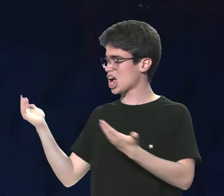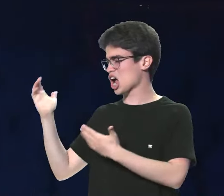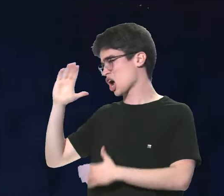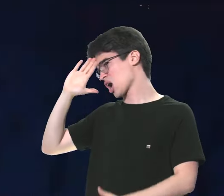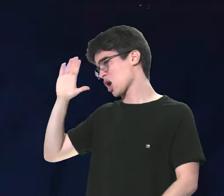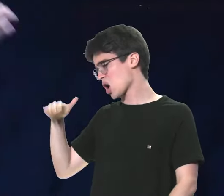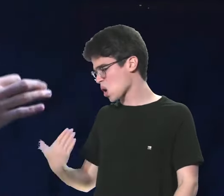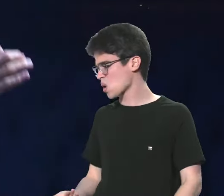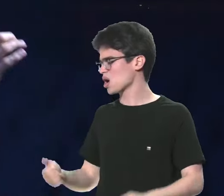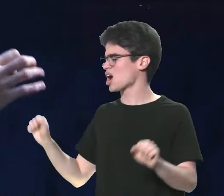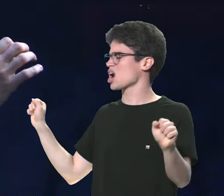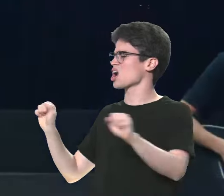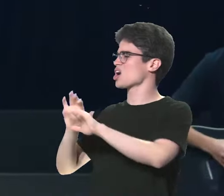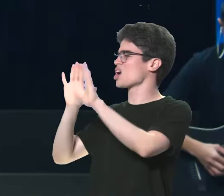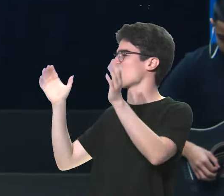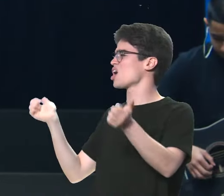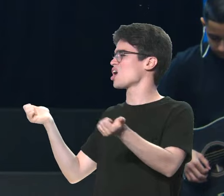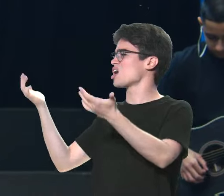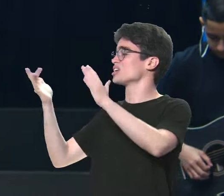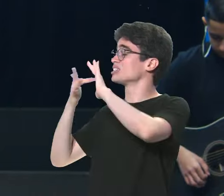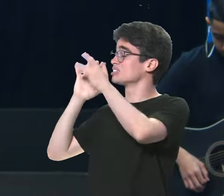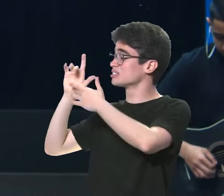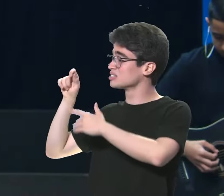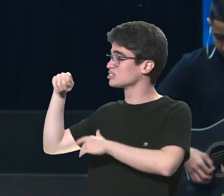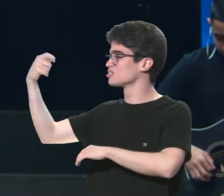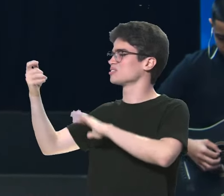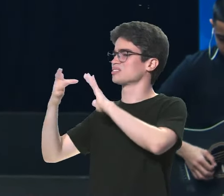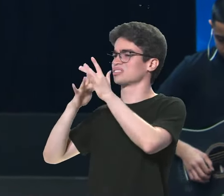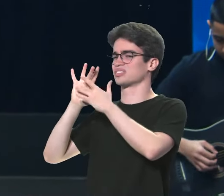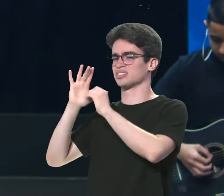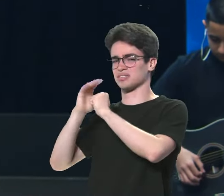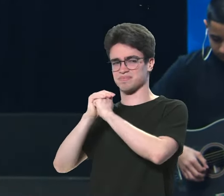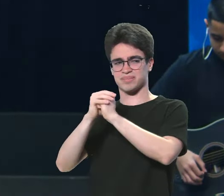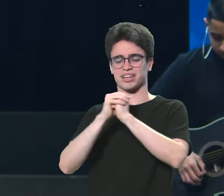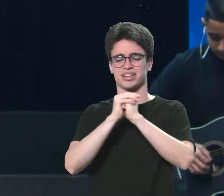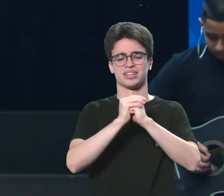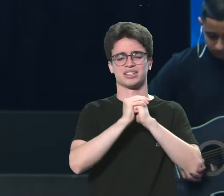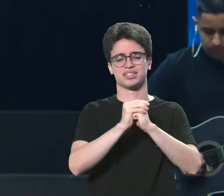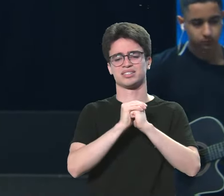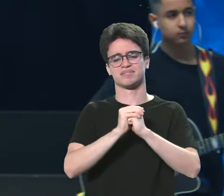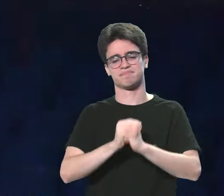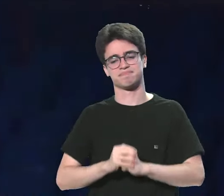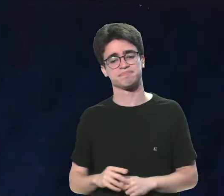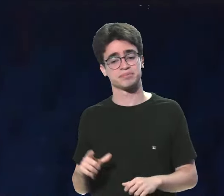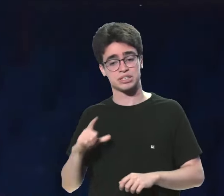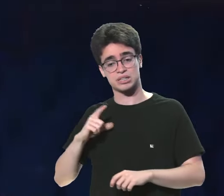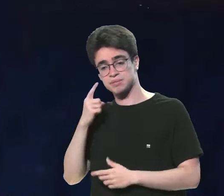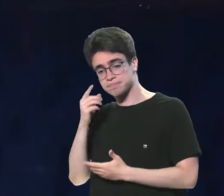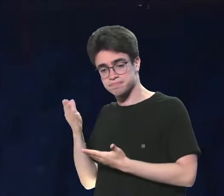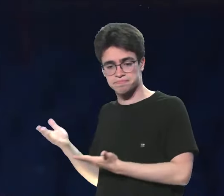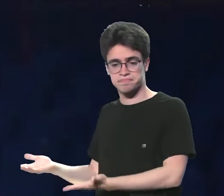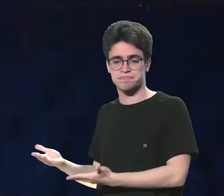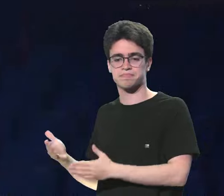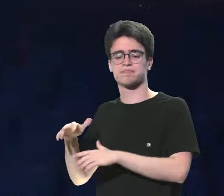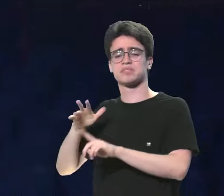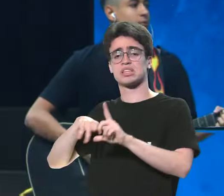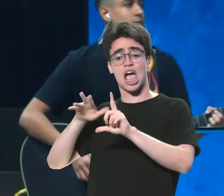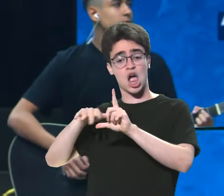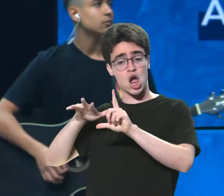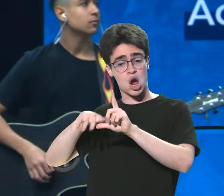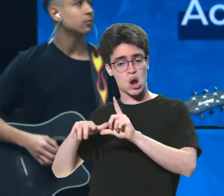glória Deus é isso que eu te peço em teu nome Amém tem um um QR Code aqui se você